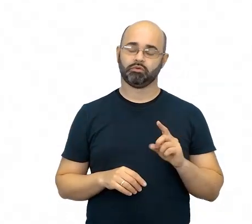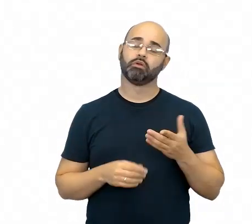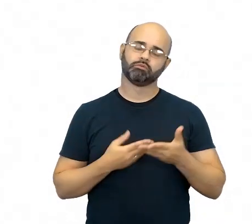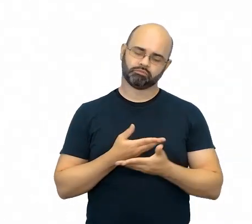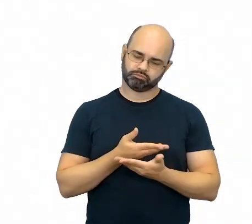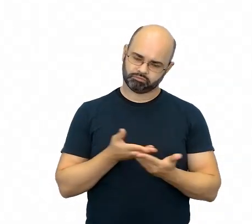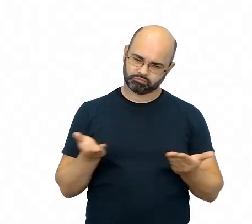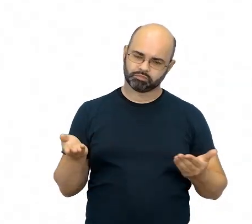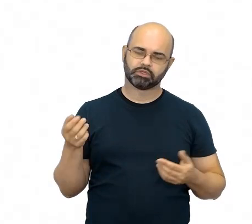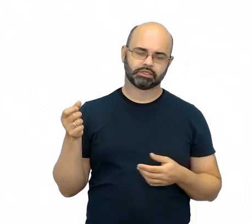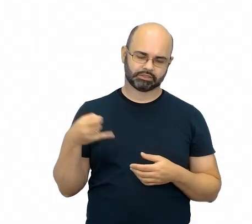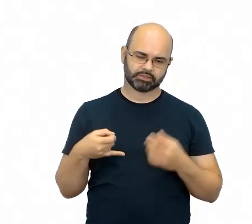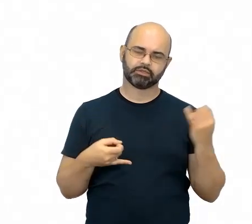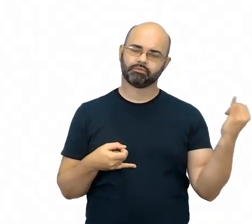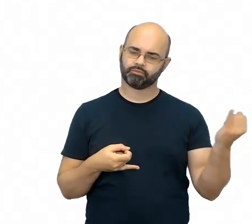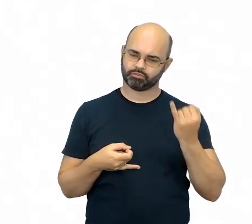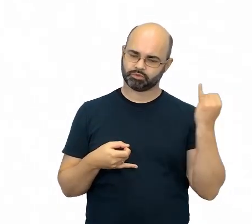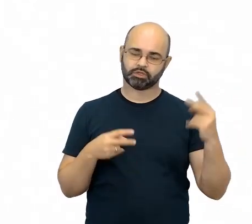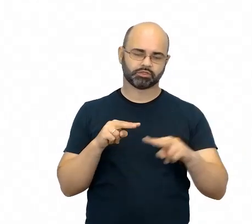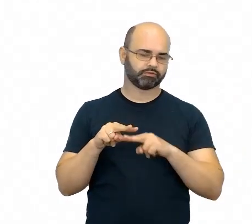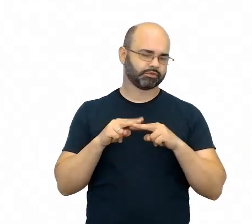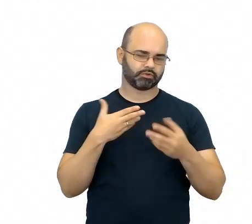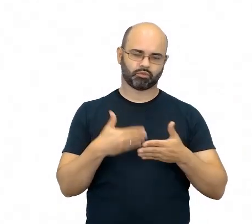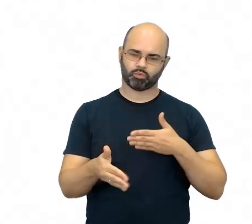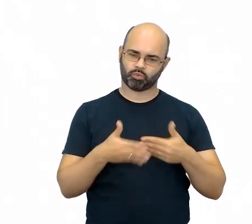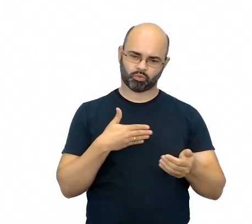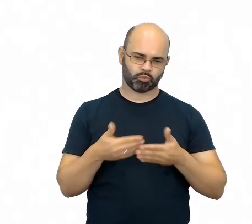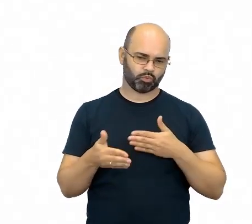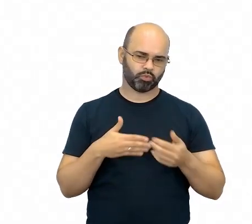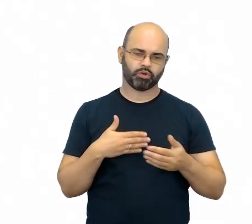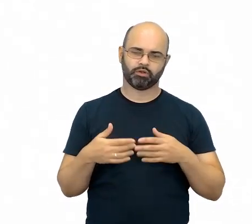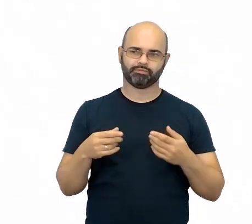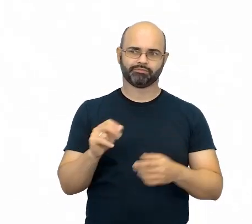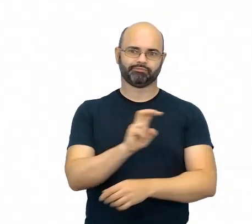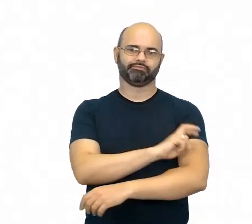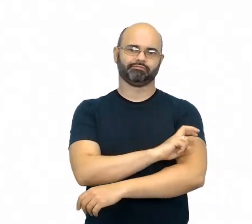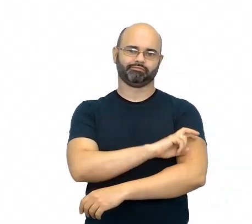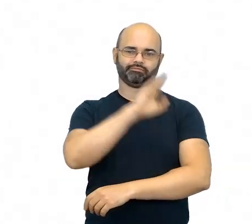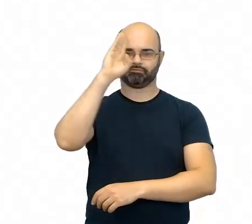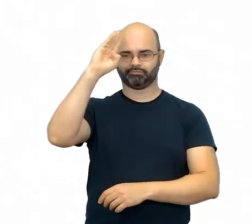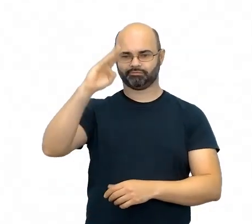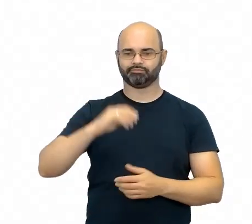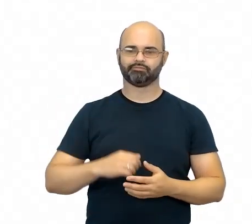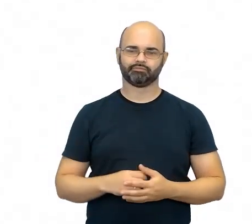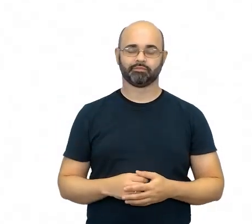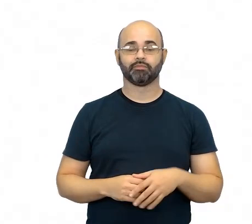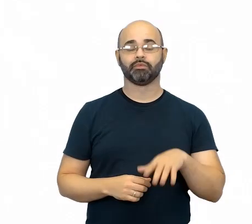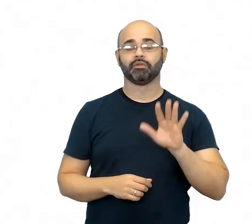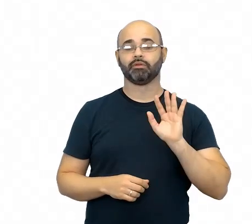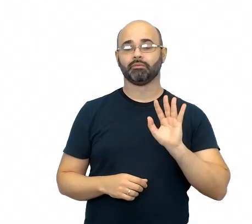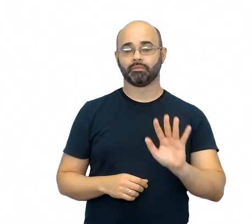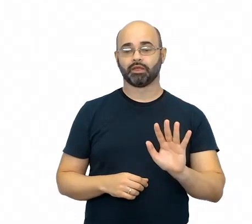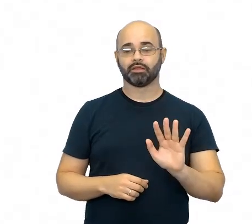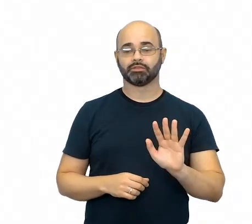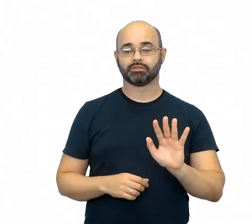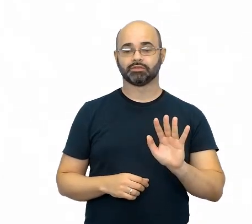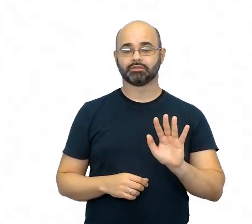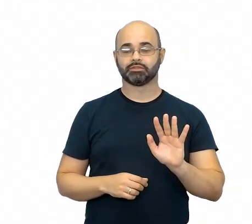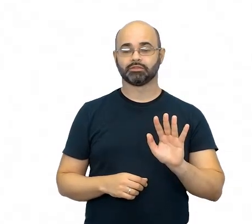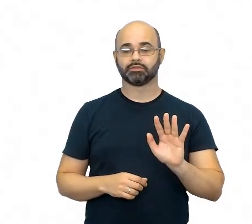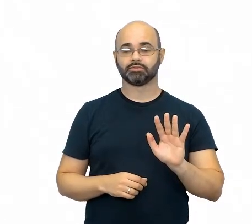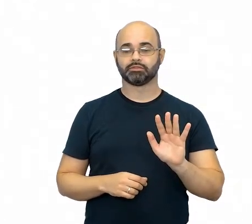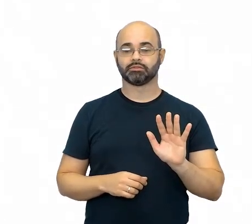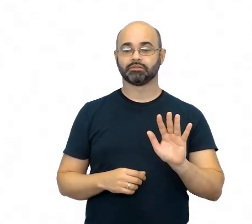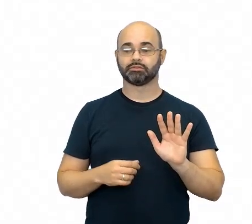são fundamentais em qualquer revisão, sobretudo numa turma de 5º ano. Mas o que é interessante aqui é